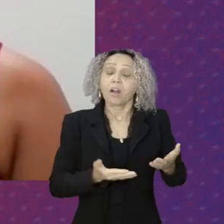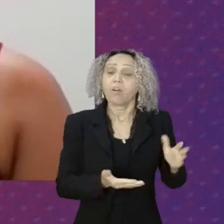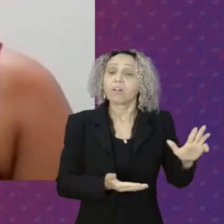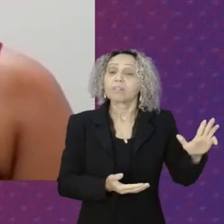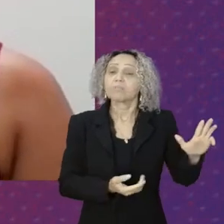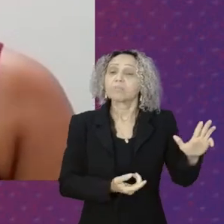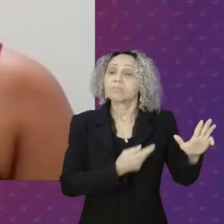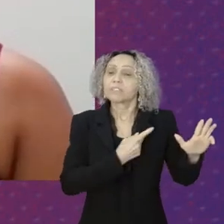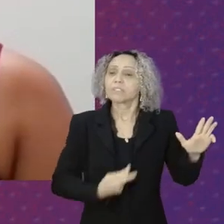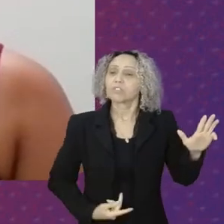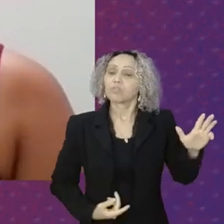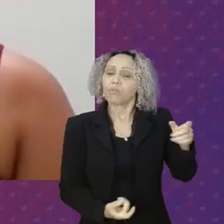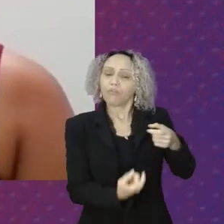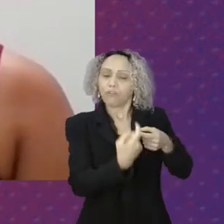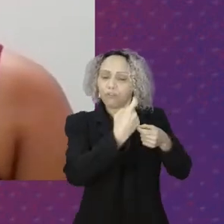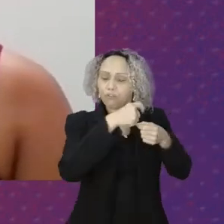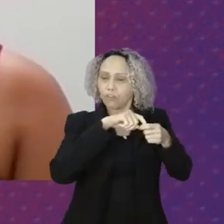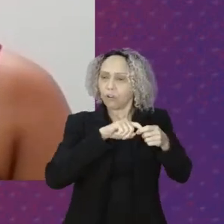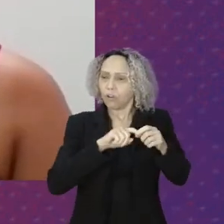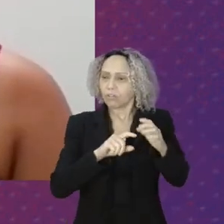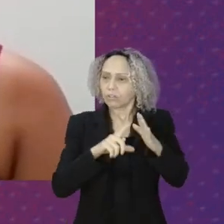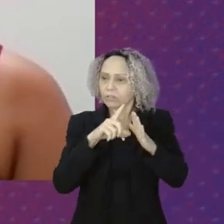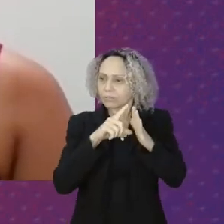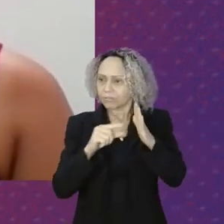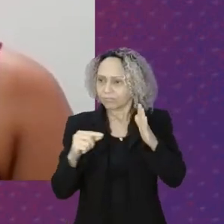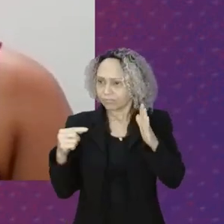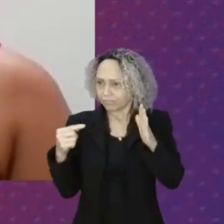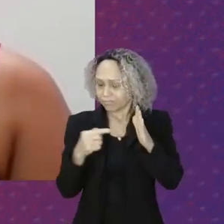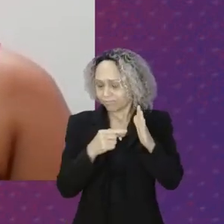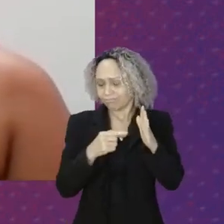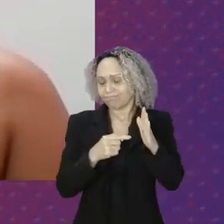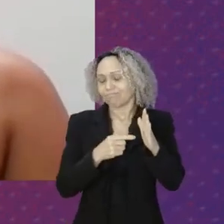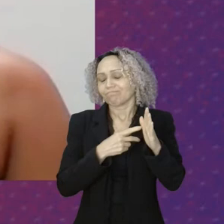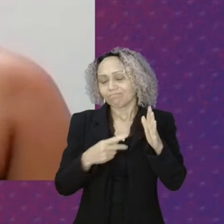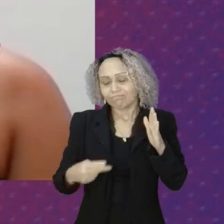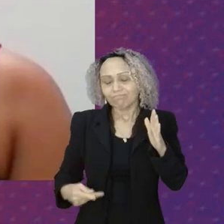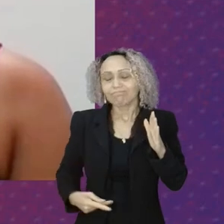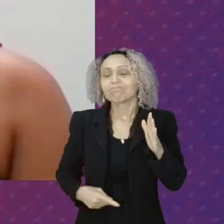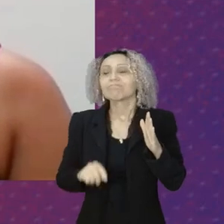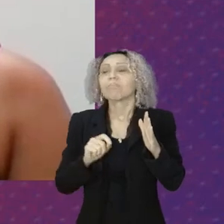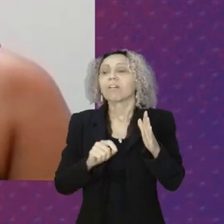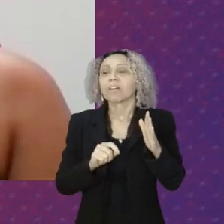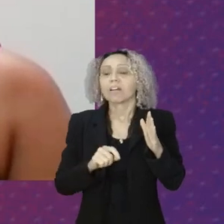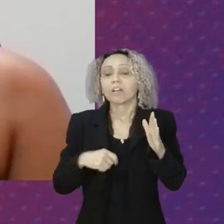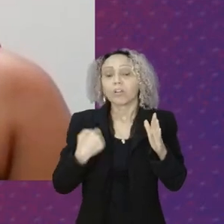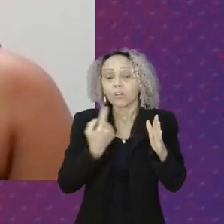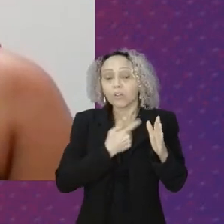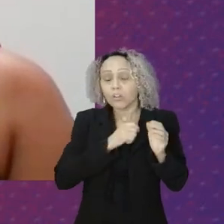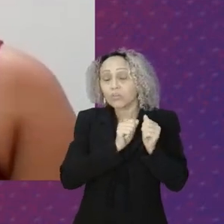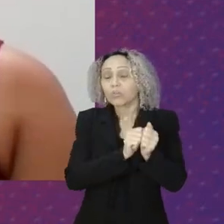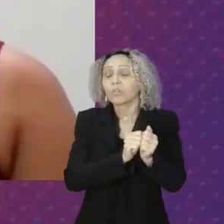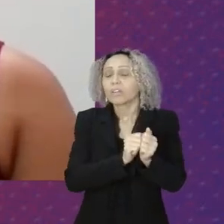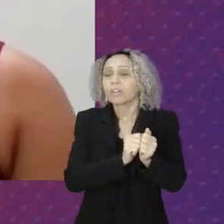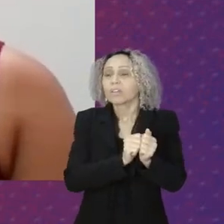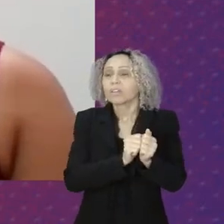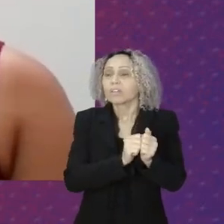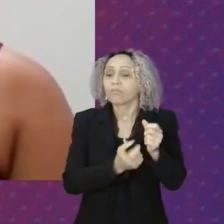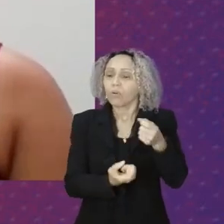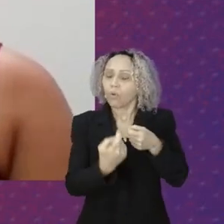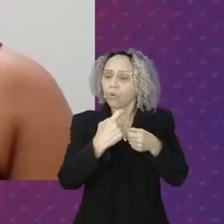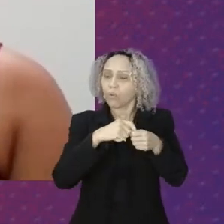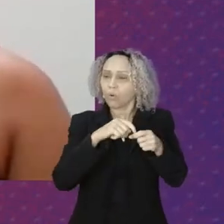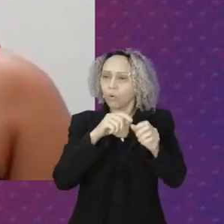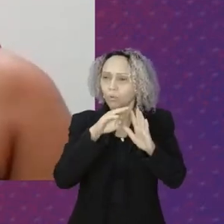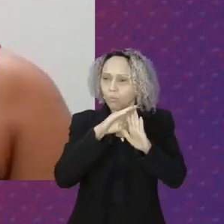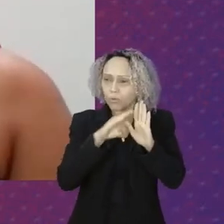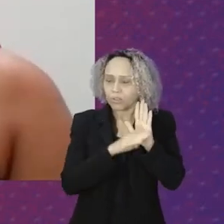Lula de volta à presidência da República, a gente retomou, junto com ele, o PRONASSE. O